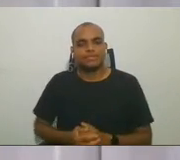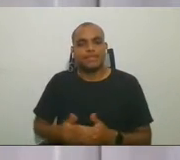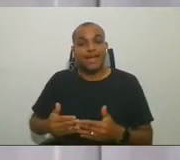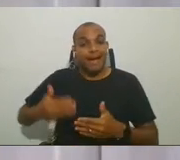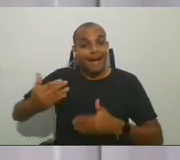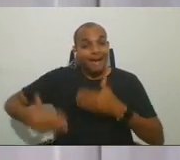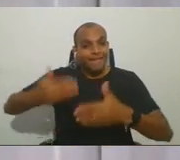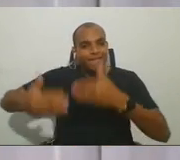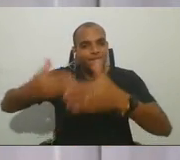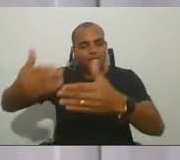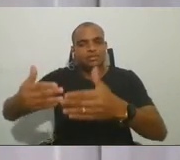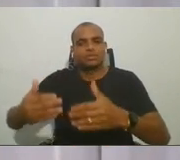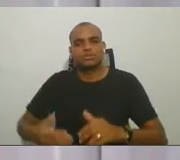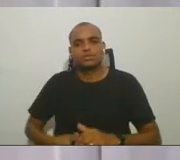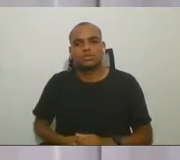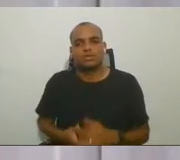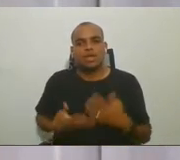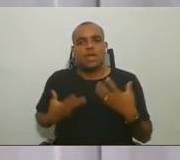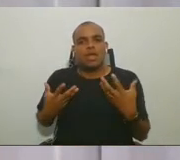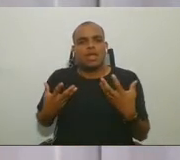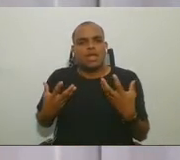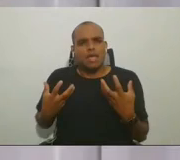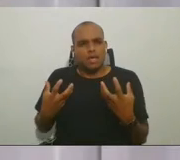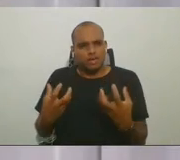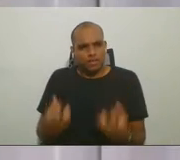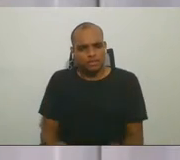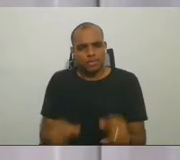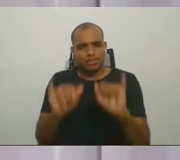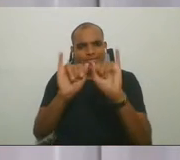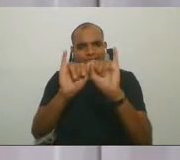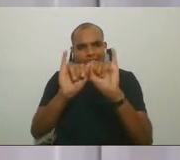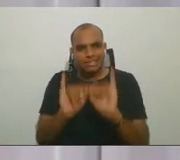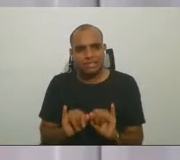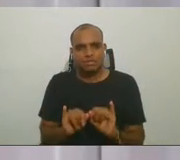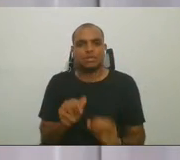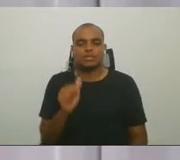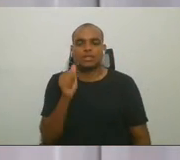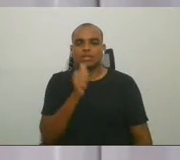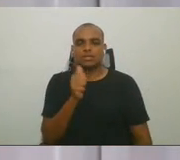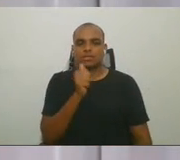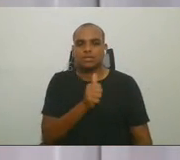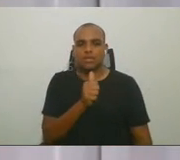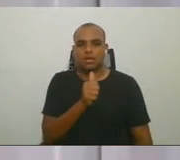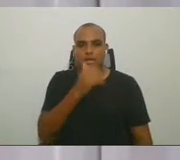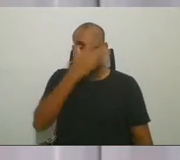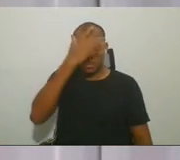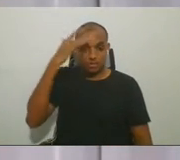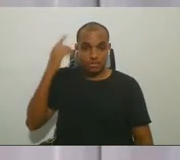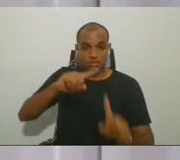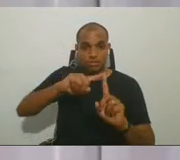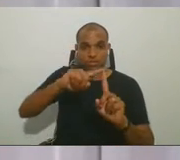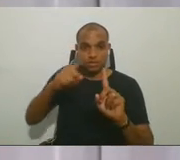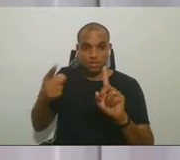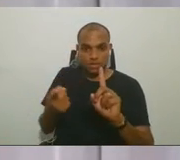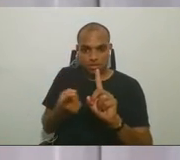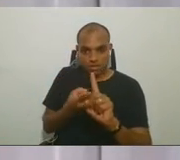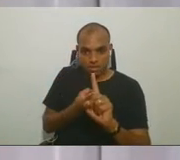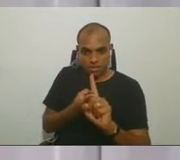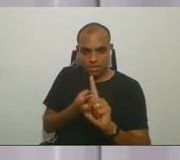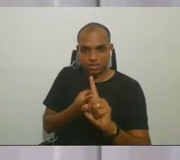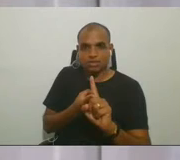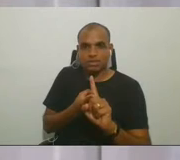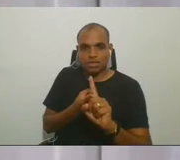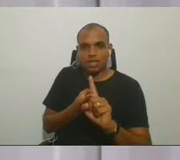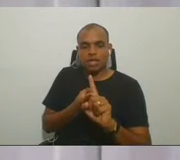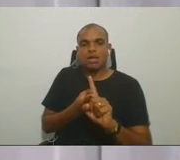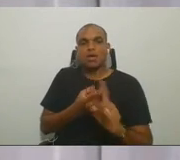no reconhecimento da sexualidade das mulheres, das pessoas gestantes, o acatamento por parte